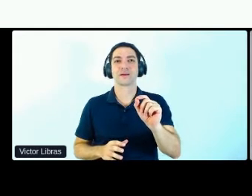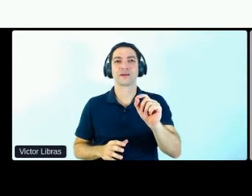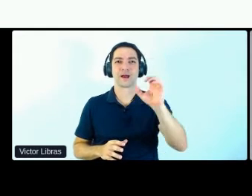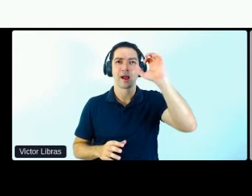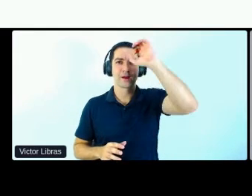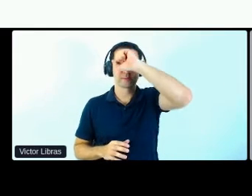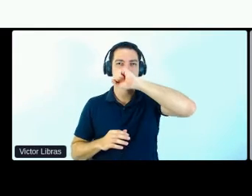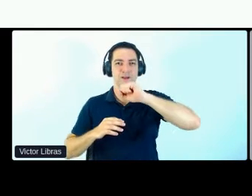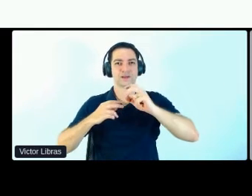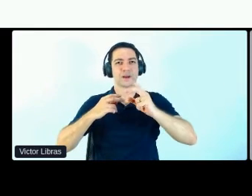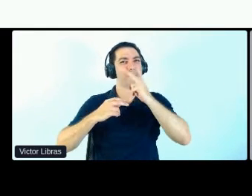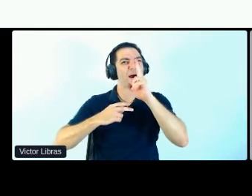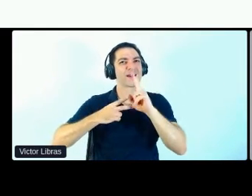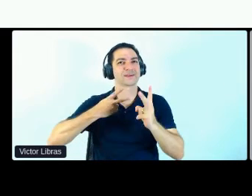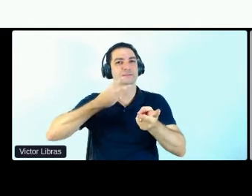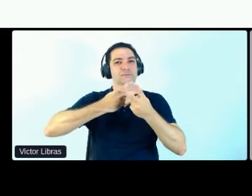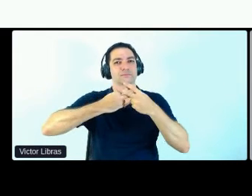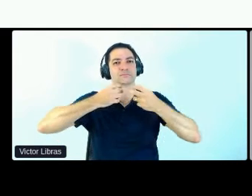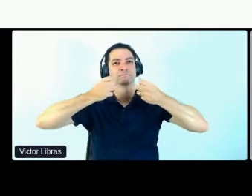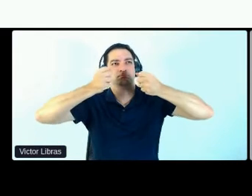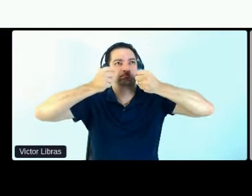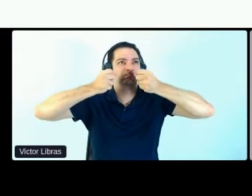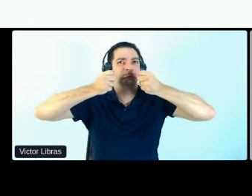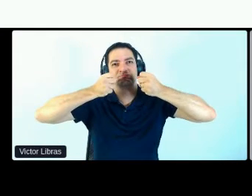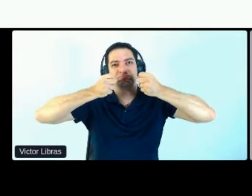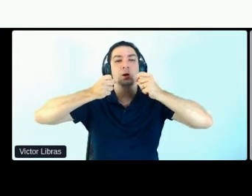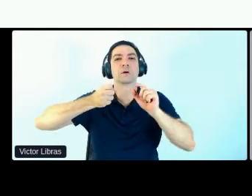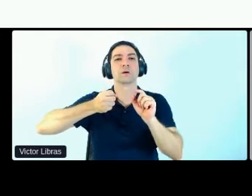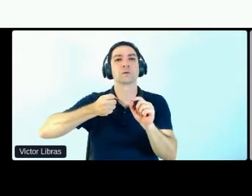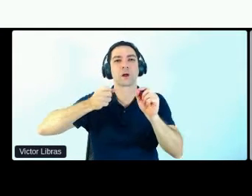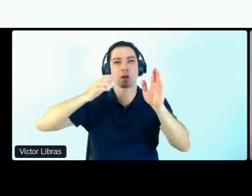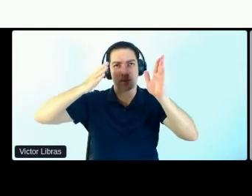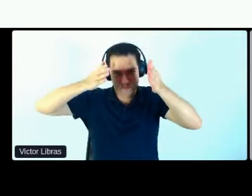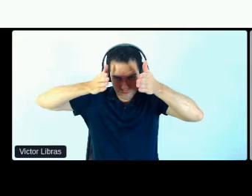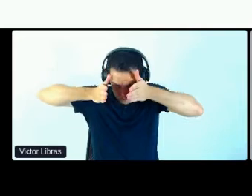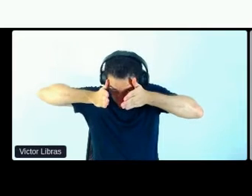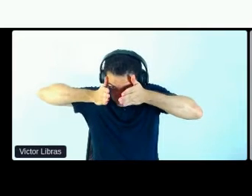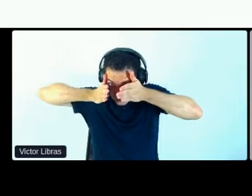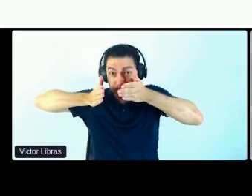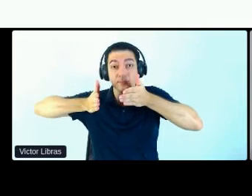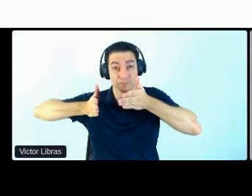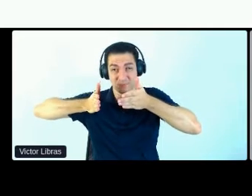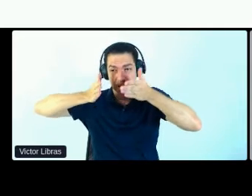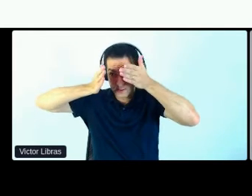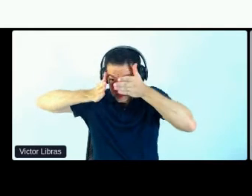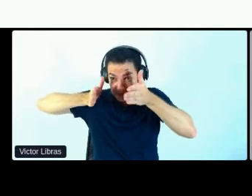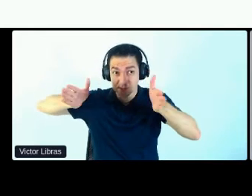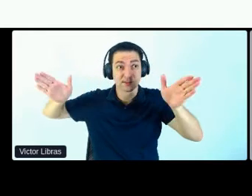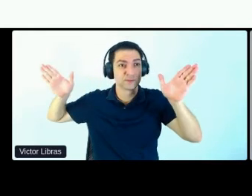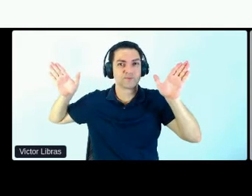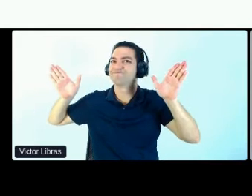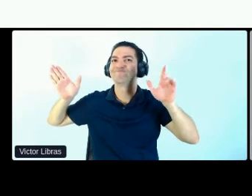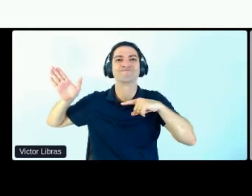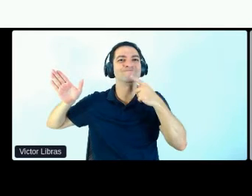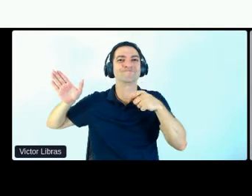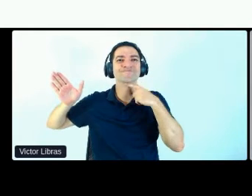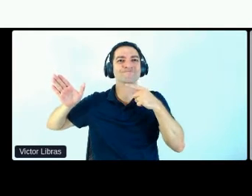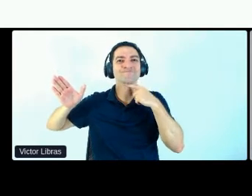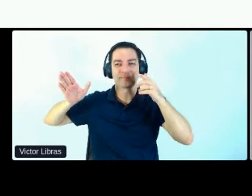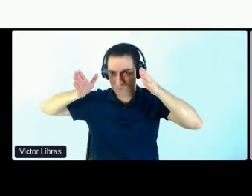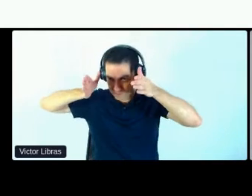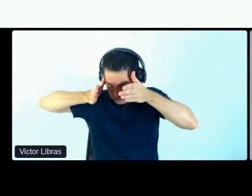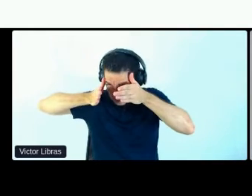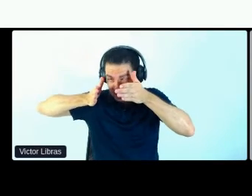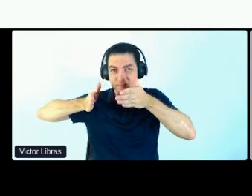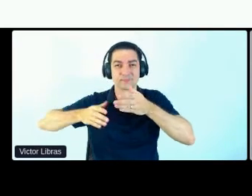isso acaba impedindo essas pessoas, né, de abrirem a sua visão para um novo mundo, né, um novo tempo.